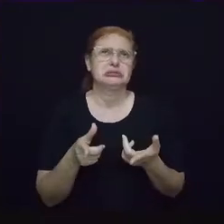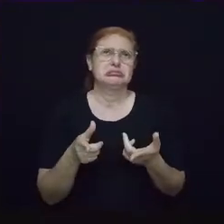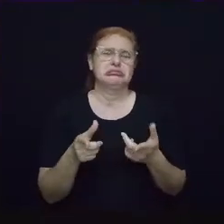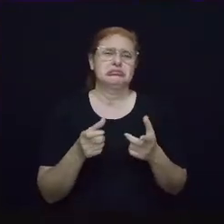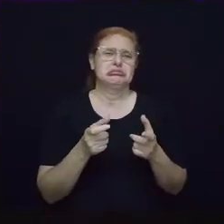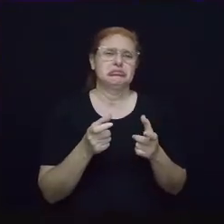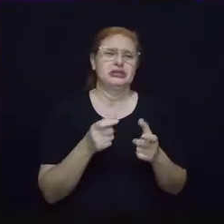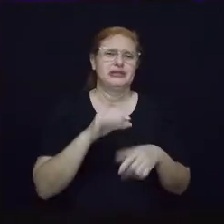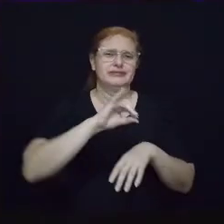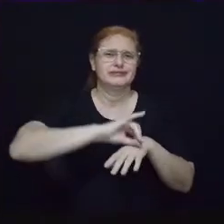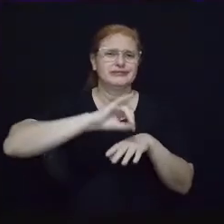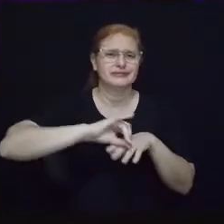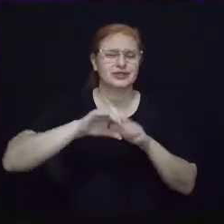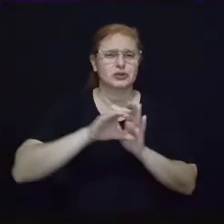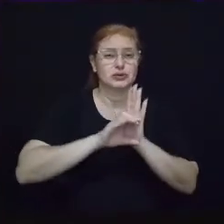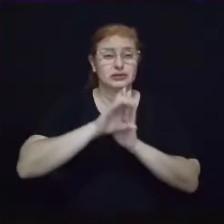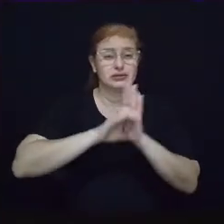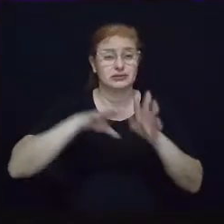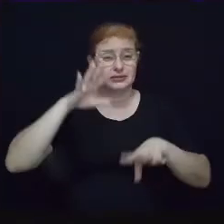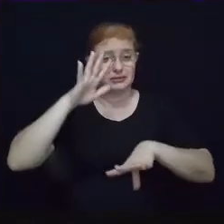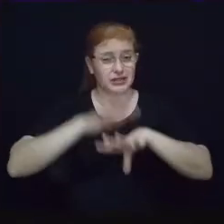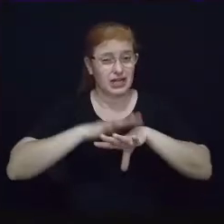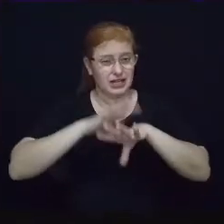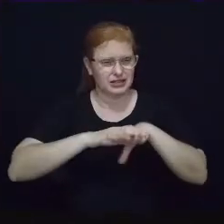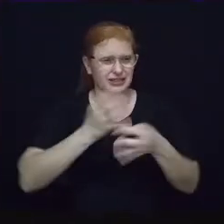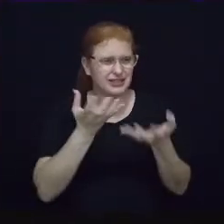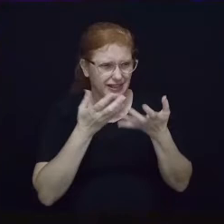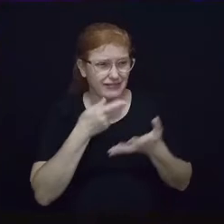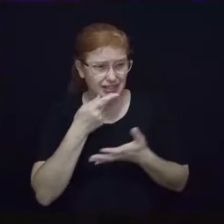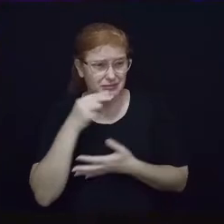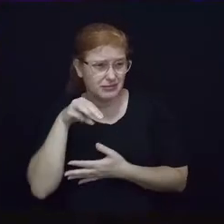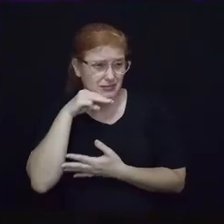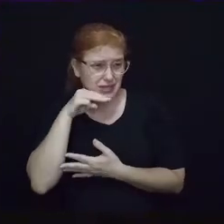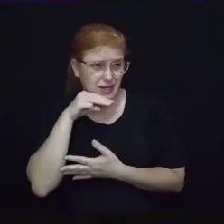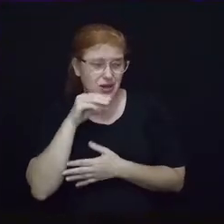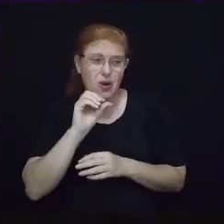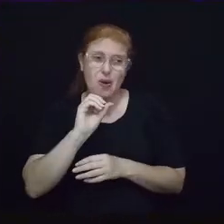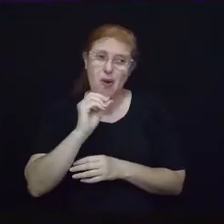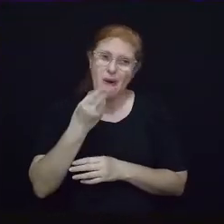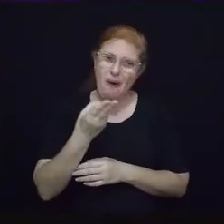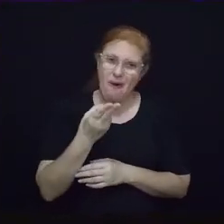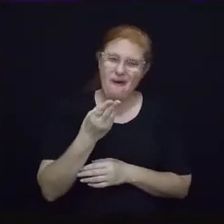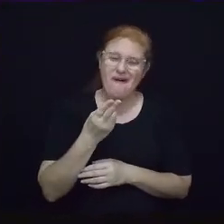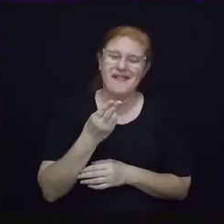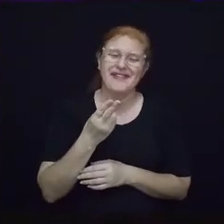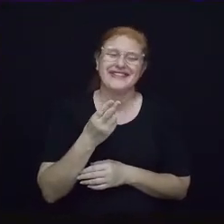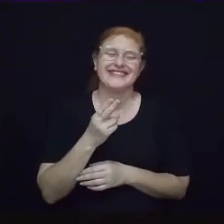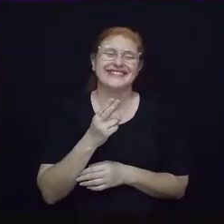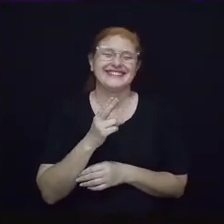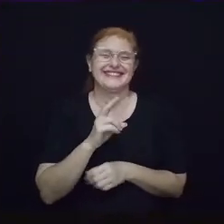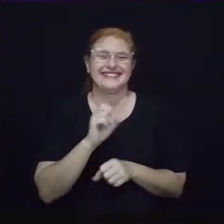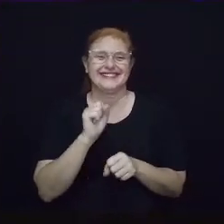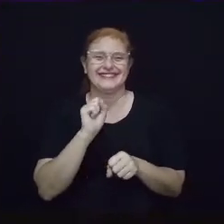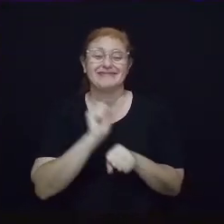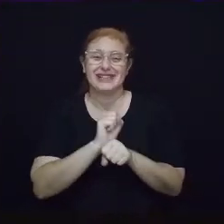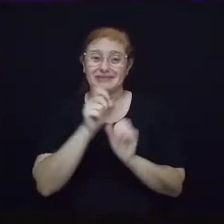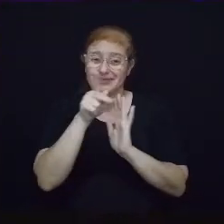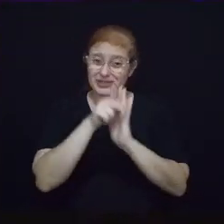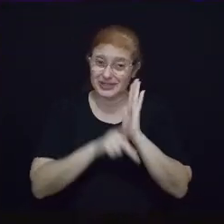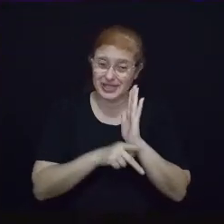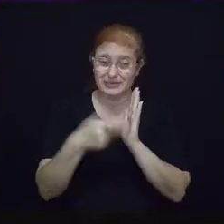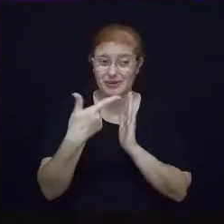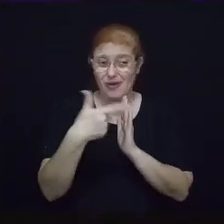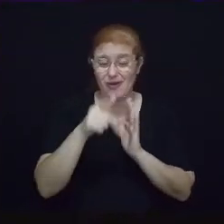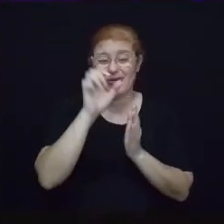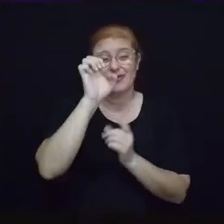baseadas, né, num conceito matemático. Não sei se tu queres falar, Mauro, ou se tu está guardando esse projeto para alguma